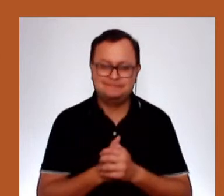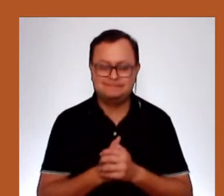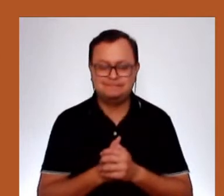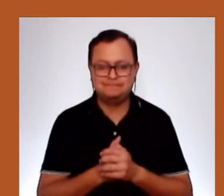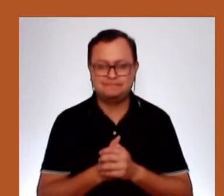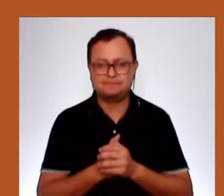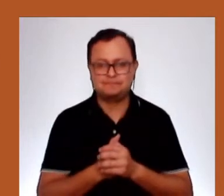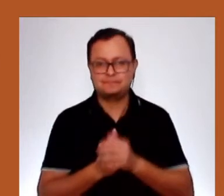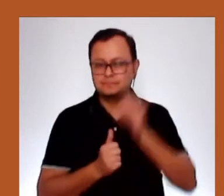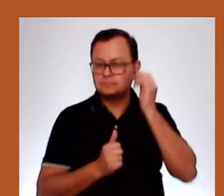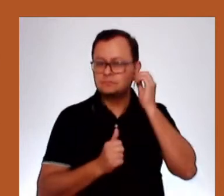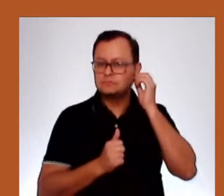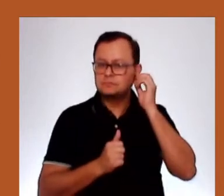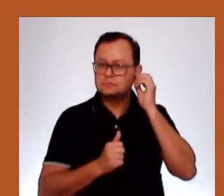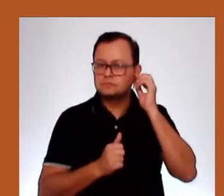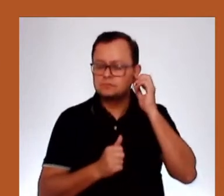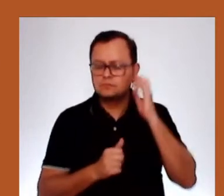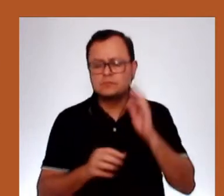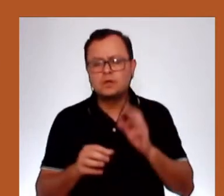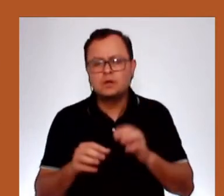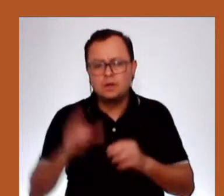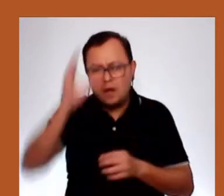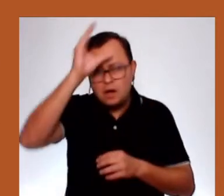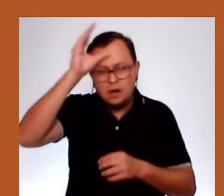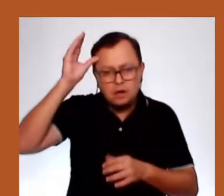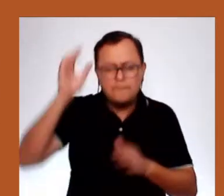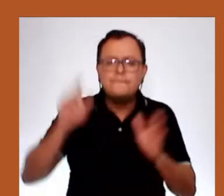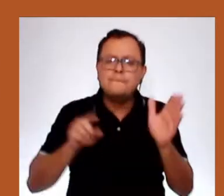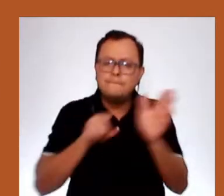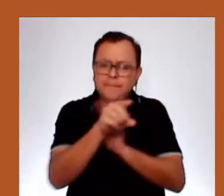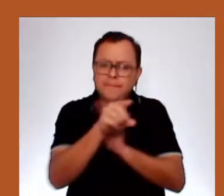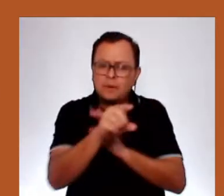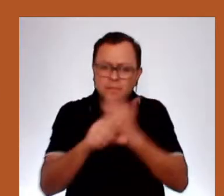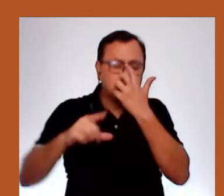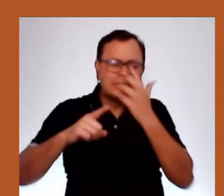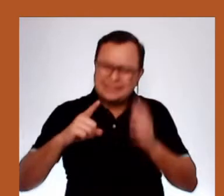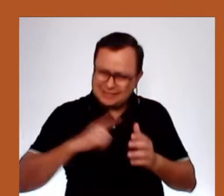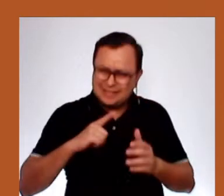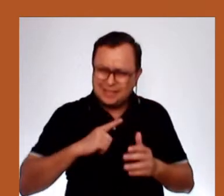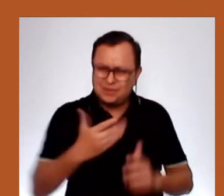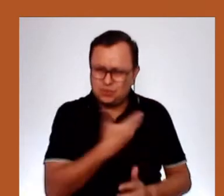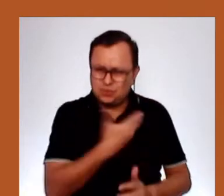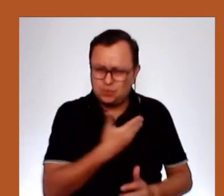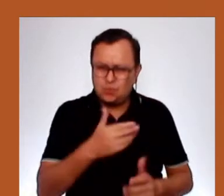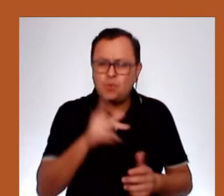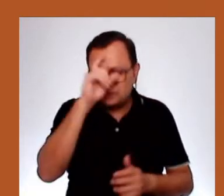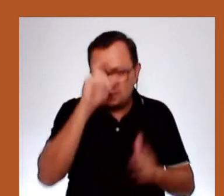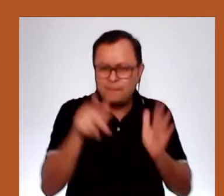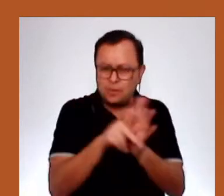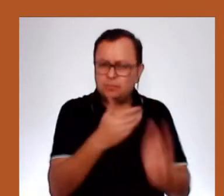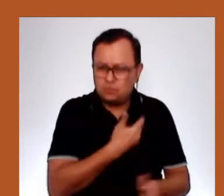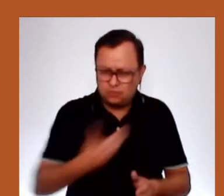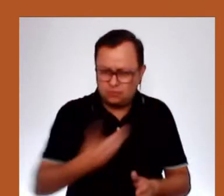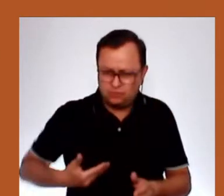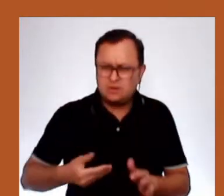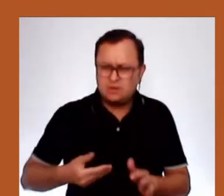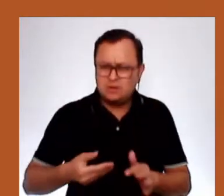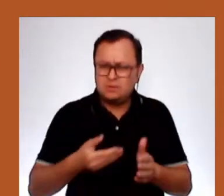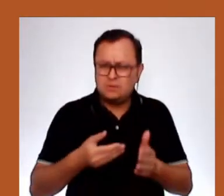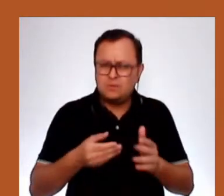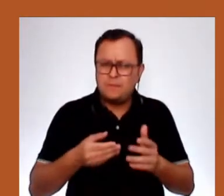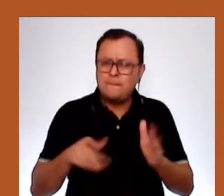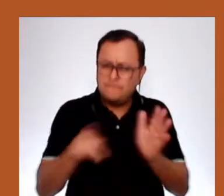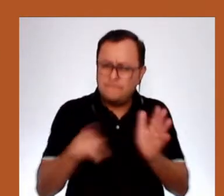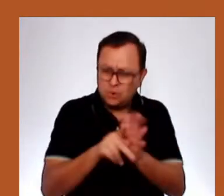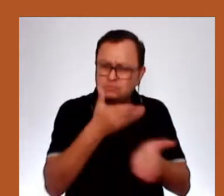A gente tem no sistema público uma atenção voltada para os cuidados paliativos? Sim, sim. Sim. Bom, o